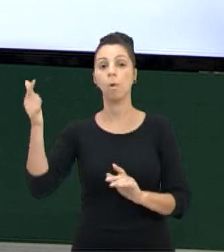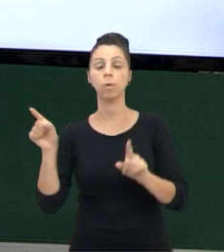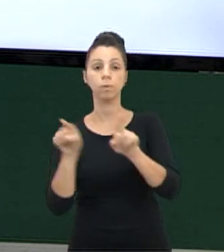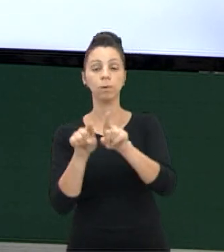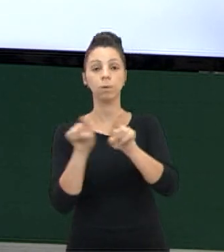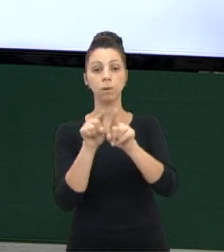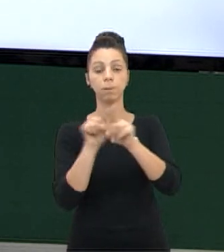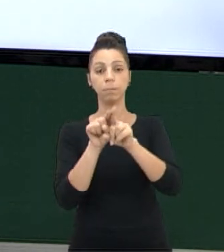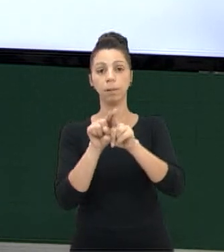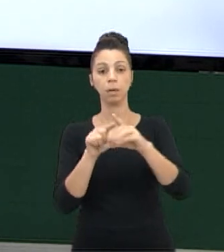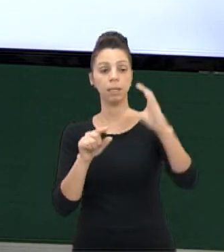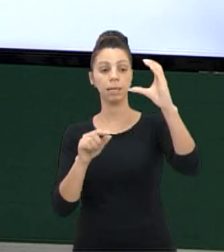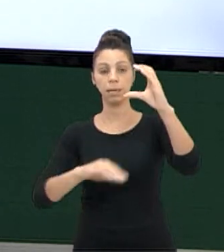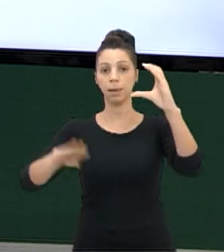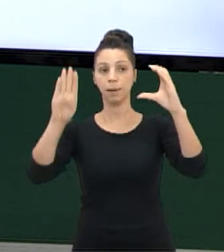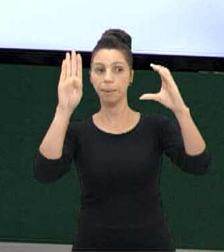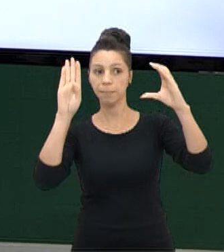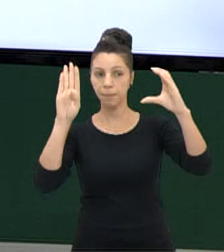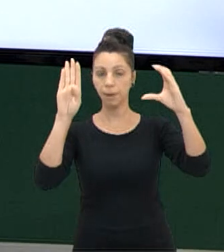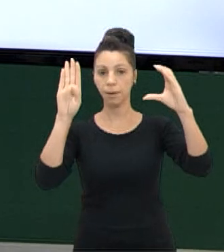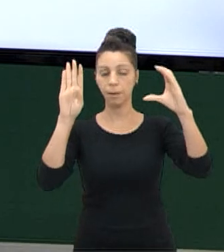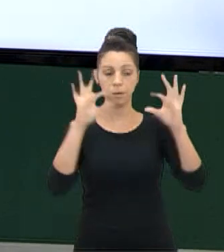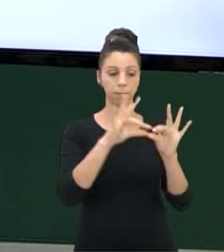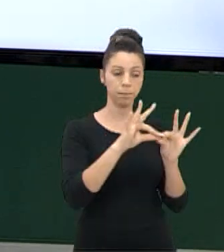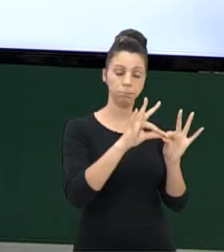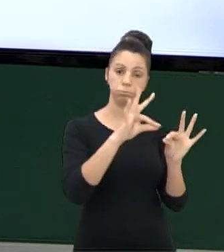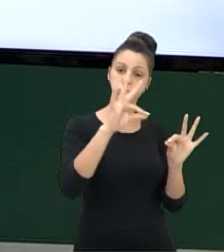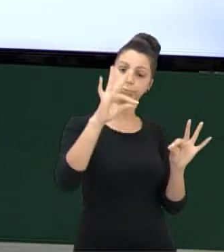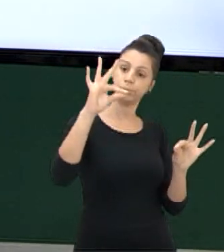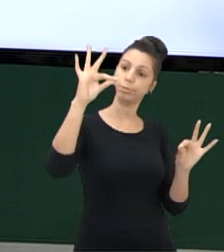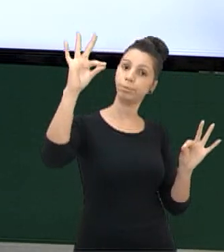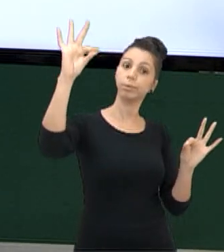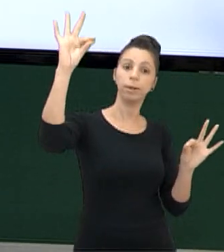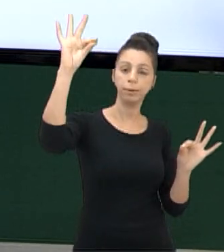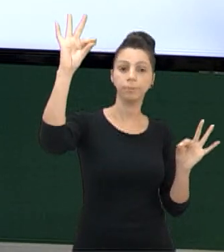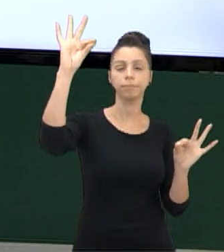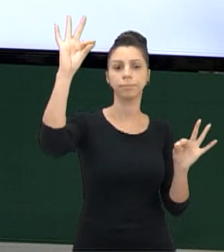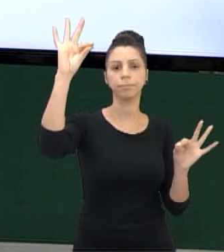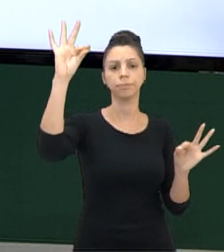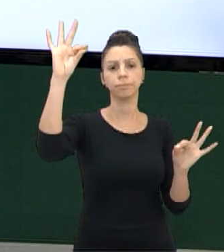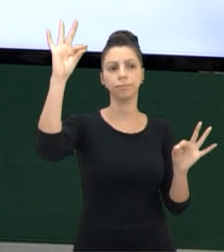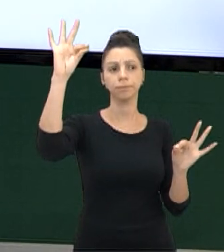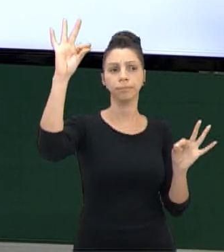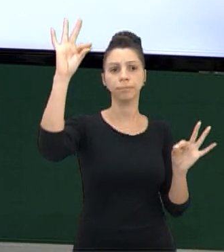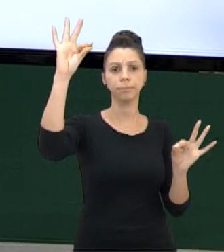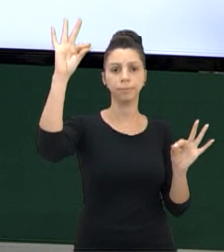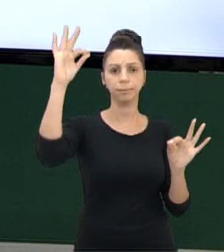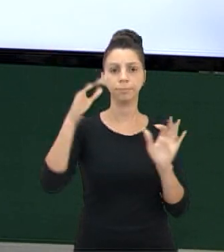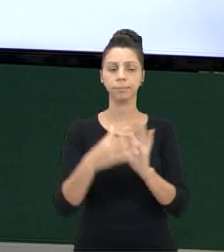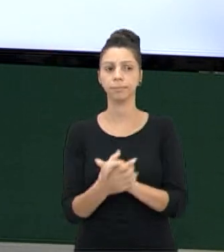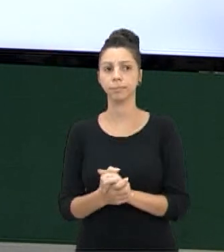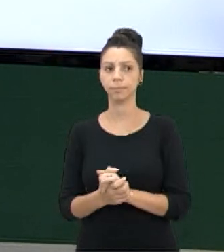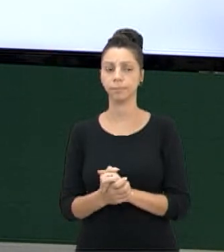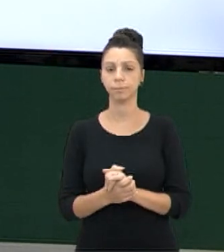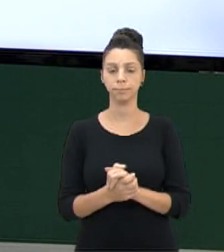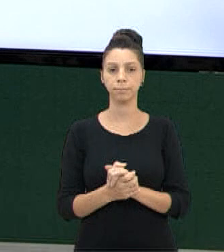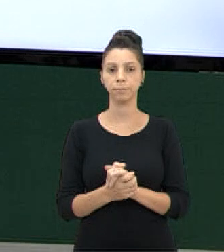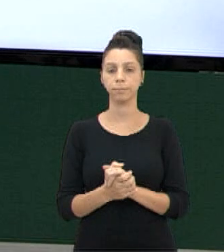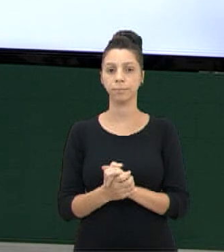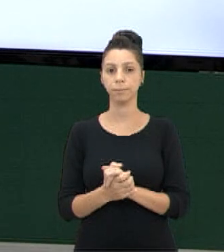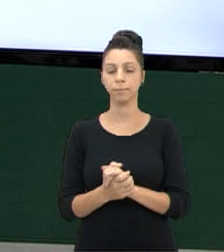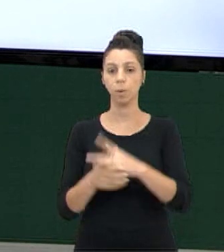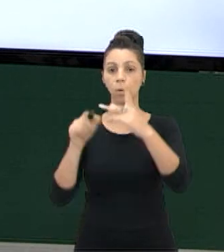eu estendo a minha reta, tá ok? Nós vamos ter, então, um outro